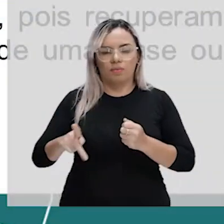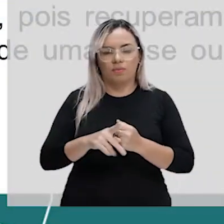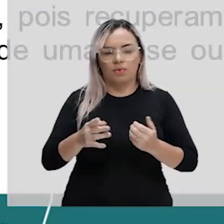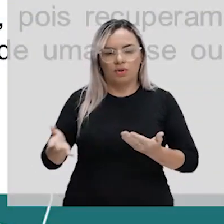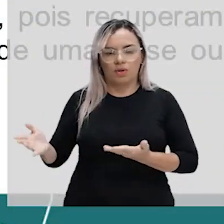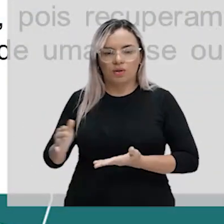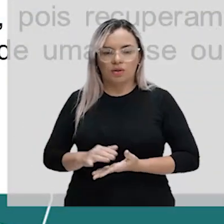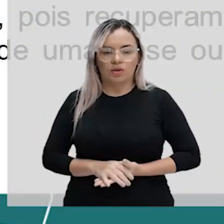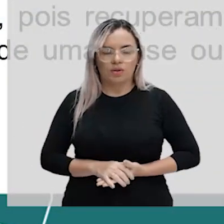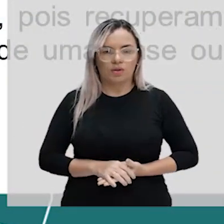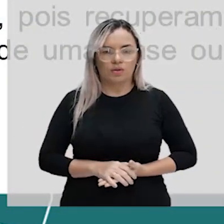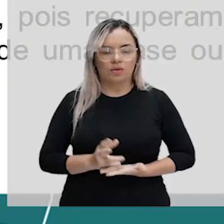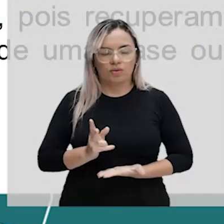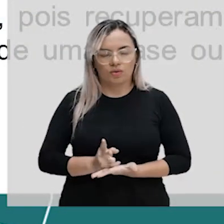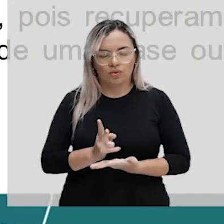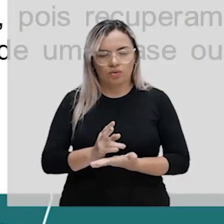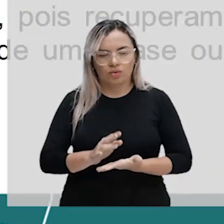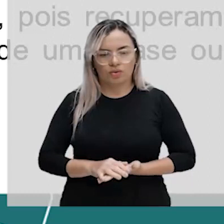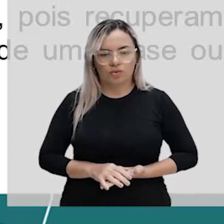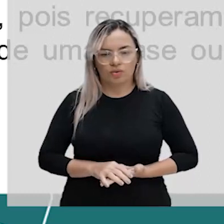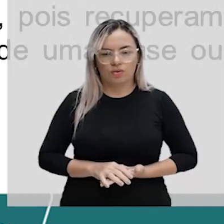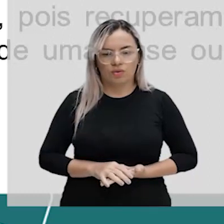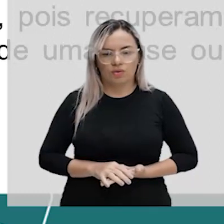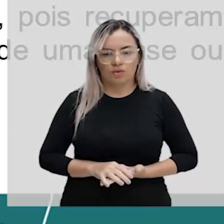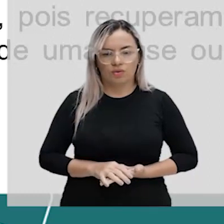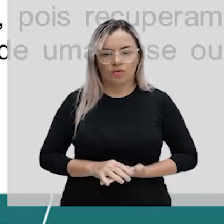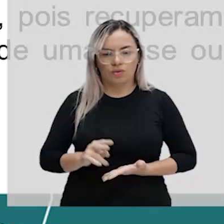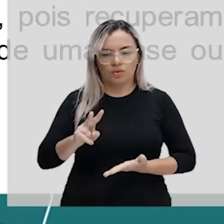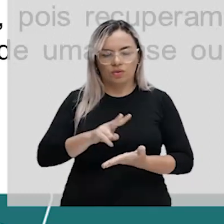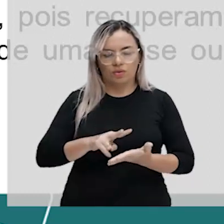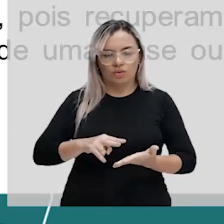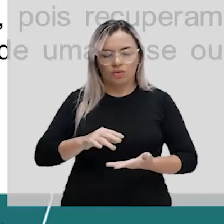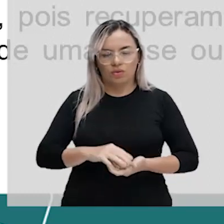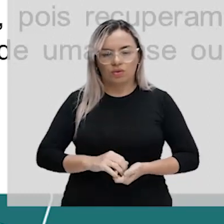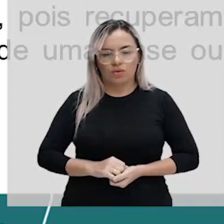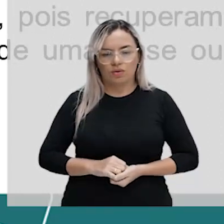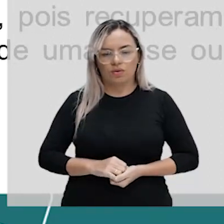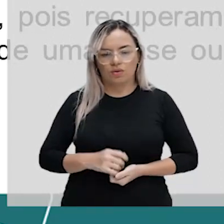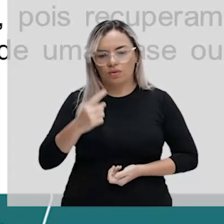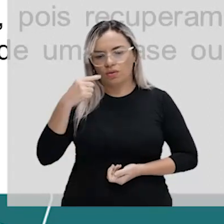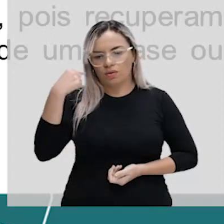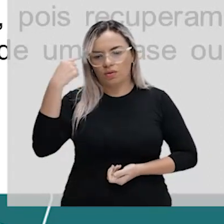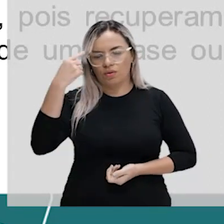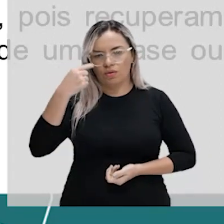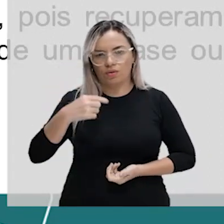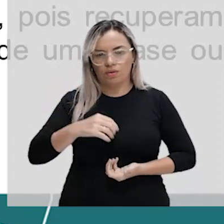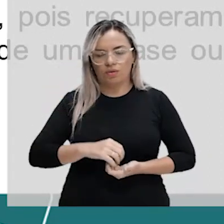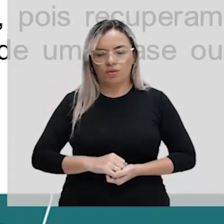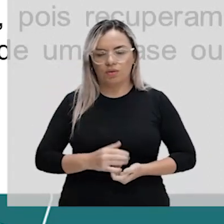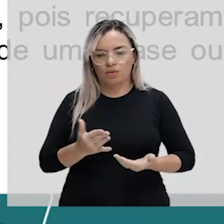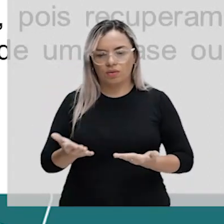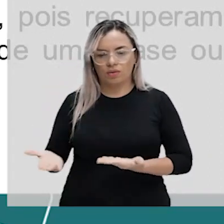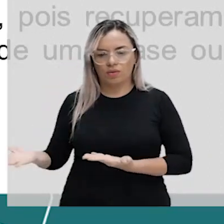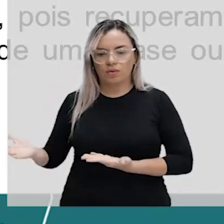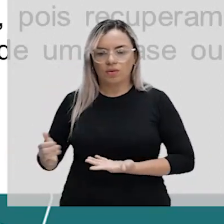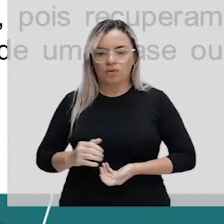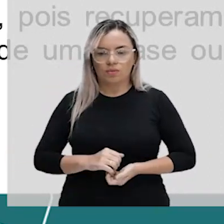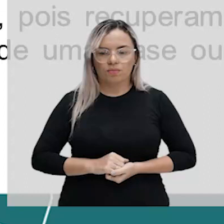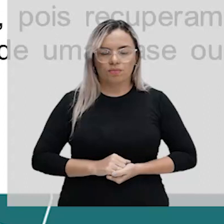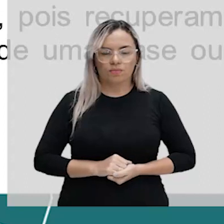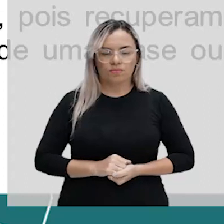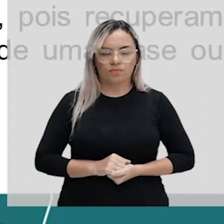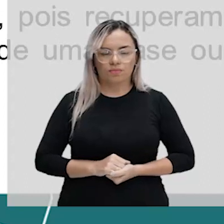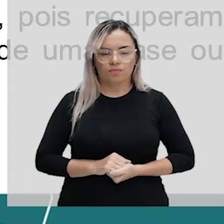Los pronombres demonstrativos, vamos falar um pouquinho deles, são usados para reemplazar o